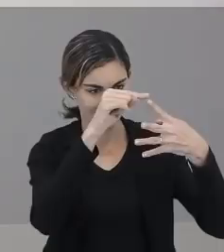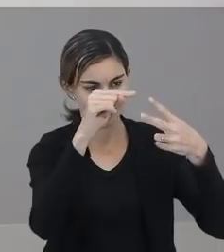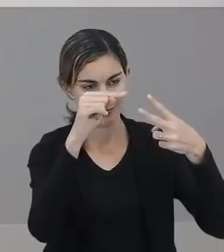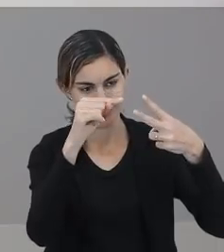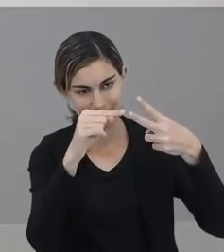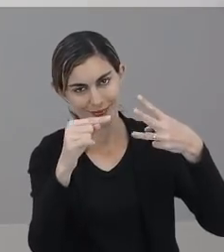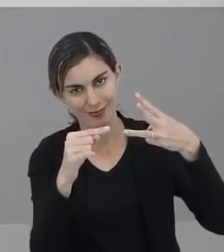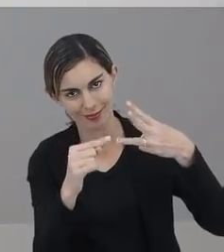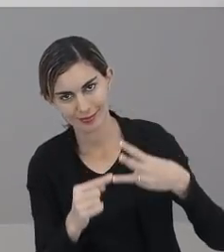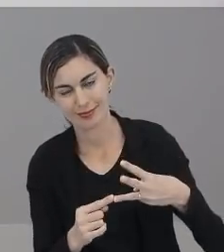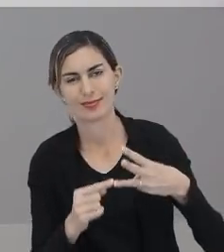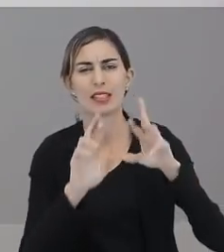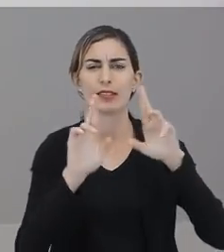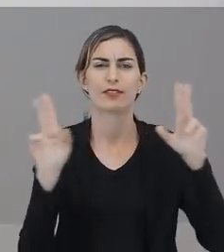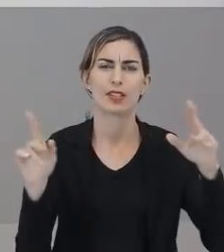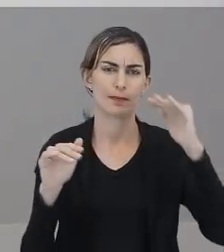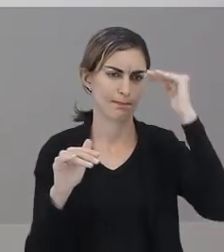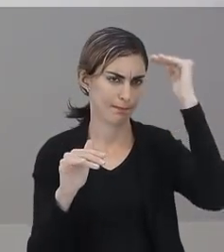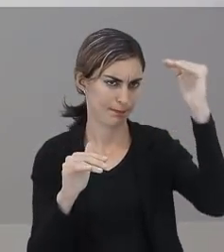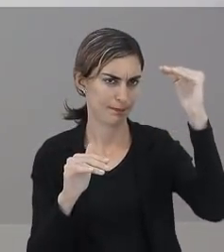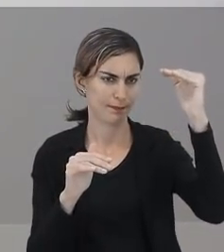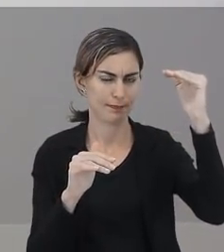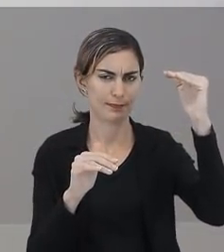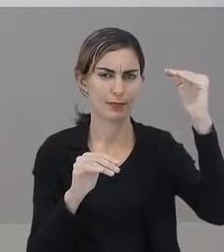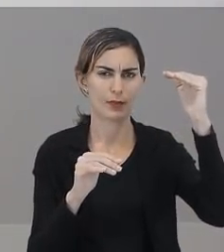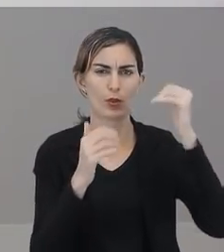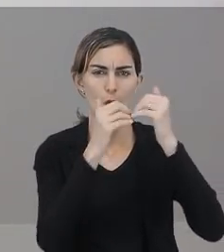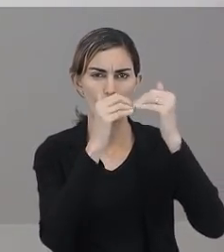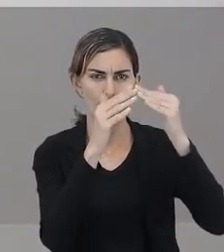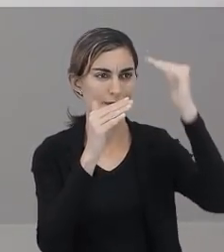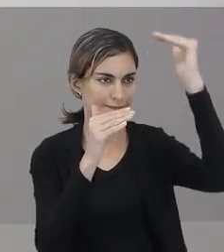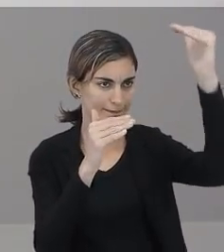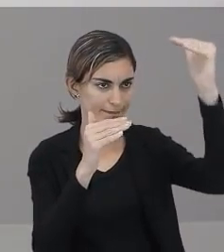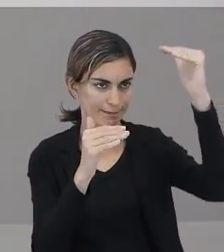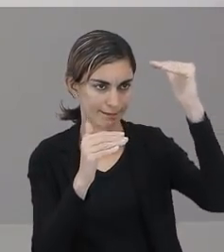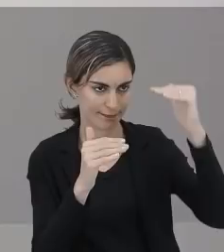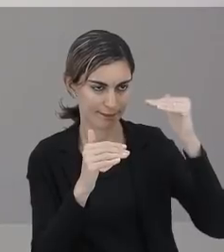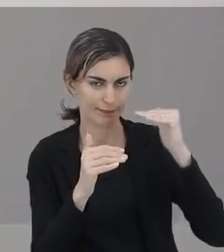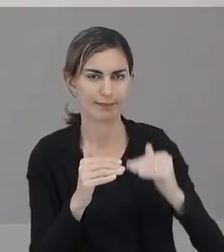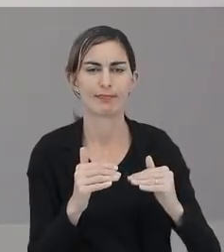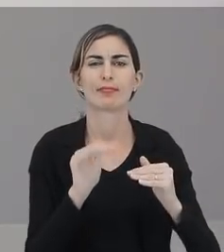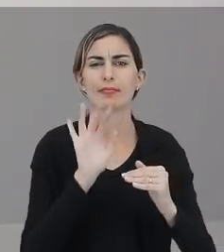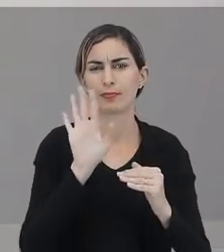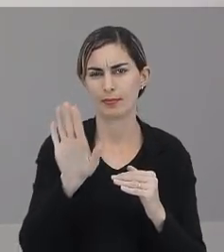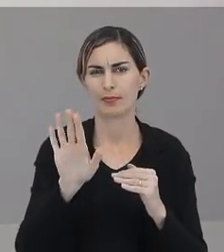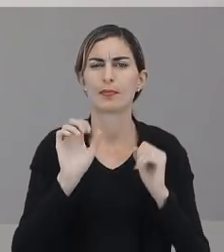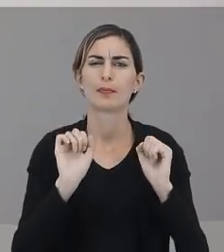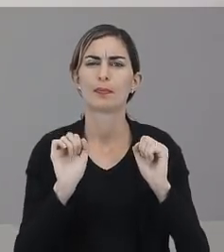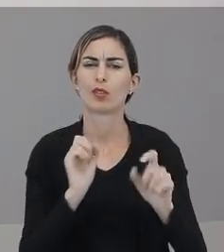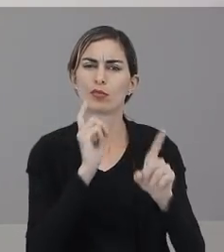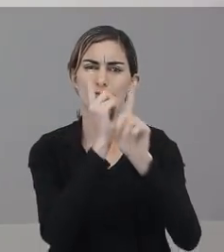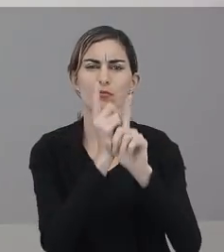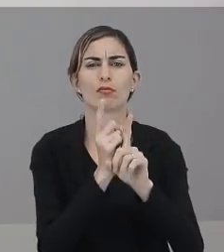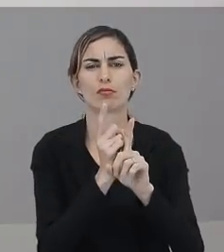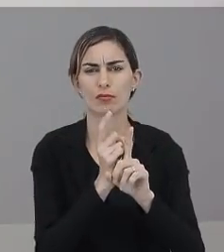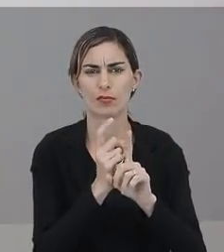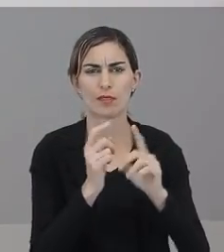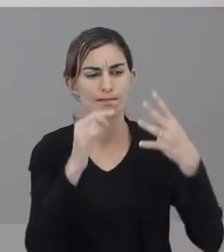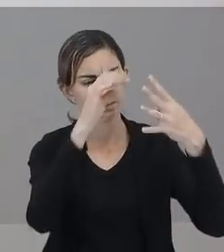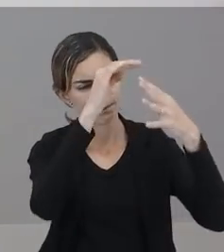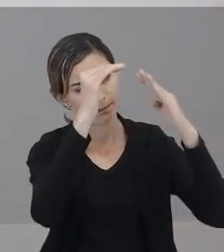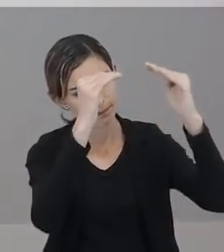um fluxo e outro. Então o fluxo ele começa de cima para baixo, mas pode encontrar uma linha